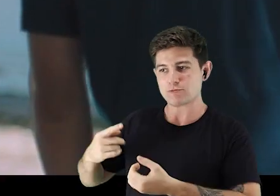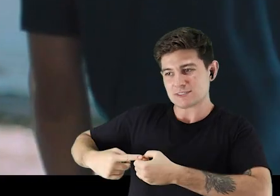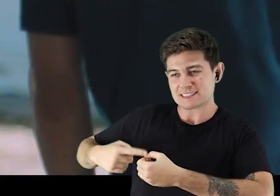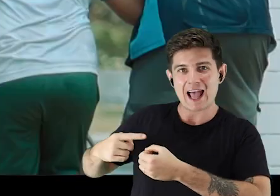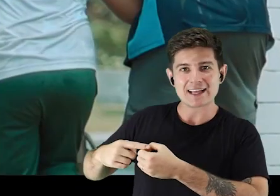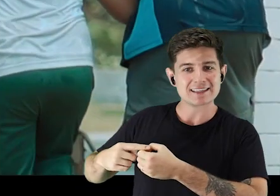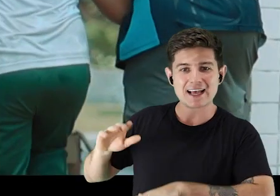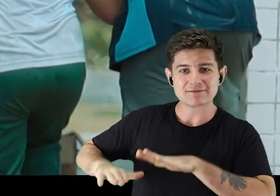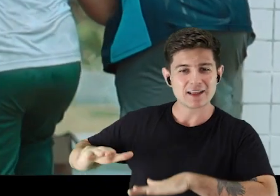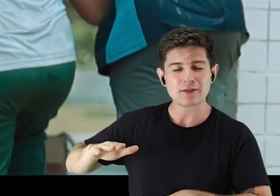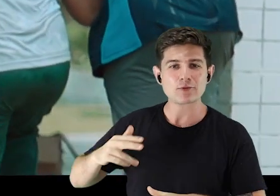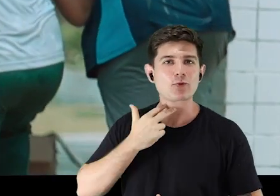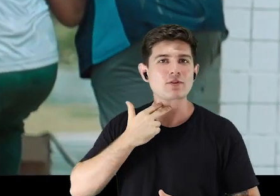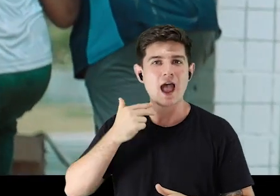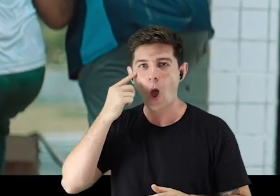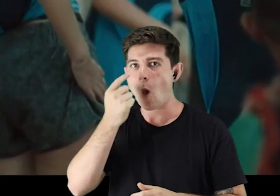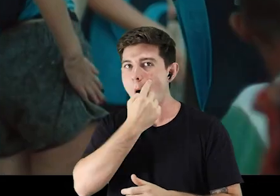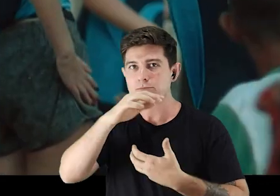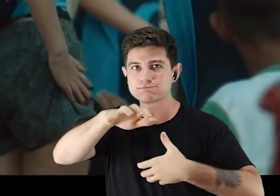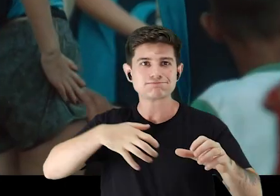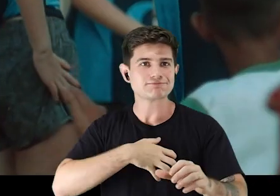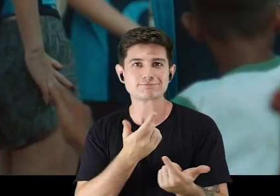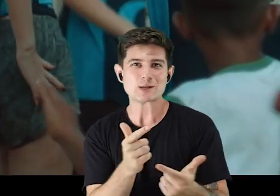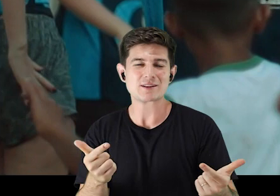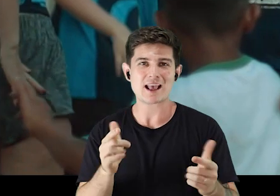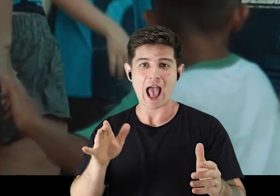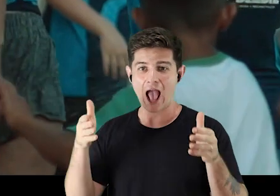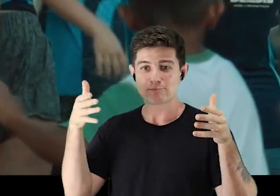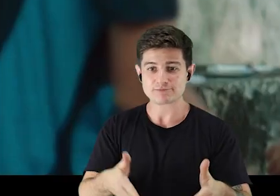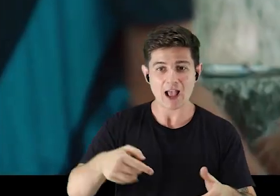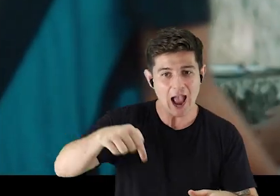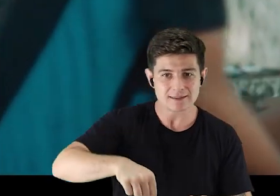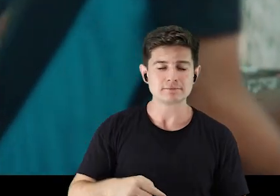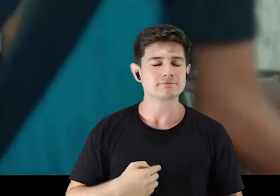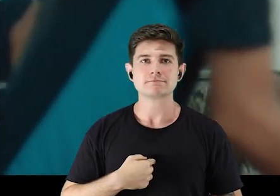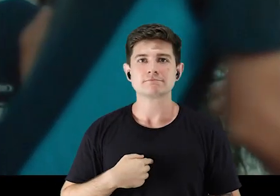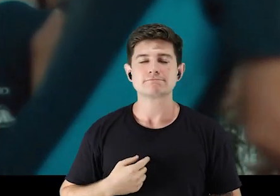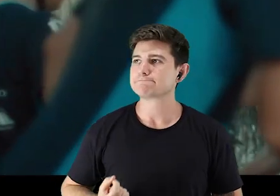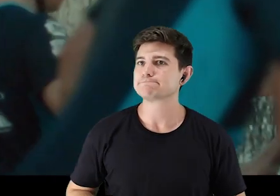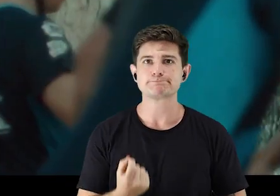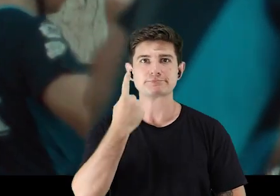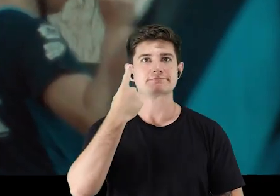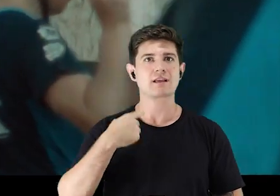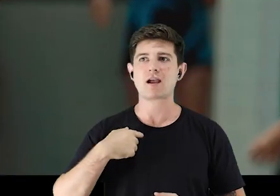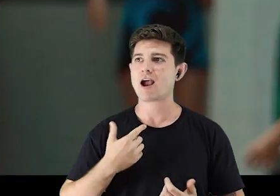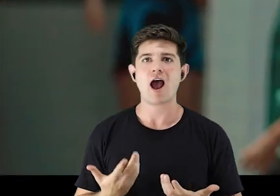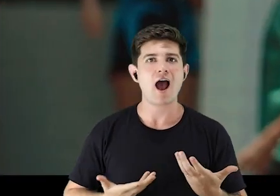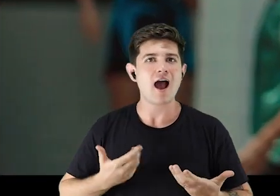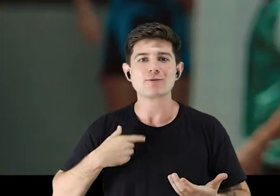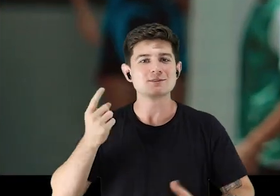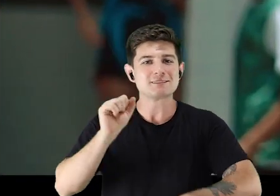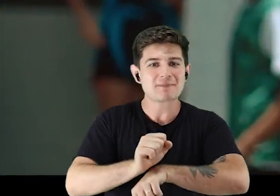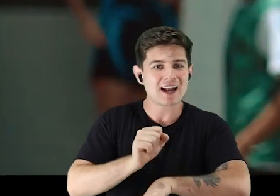mais urbana, você acaba não enxergando nos olhos, através dos olhos dessas pessoas. E isso é algo que me despertou de uma forma que